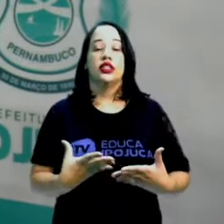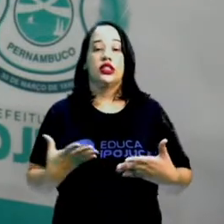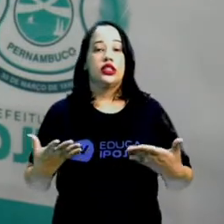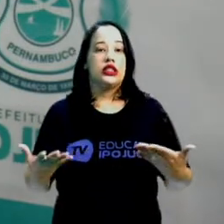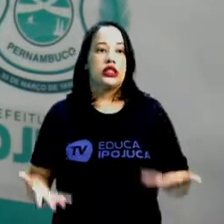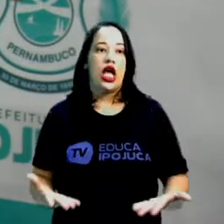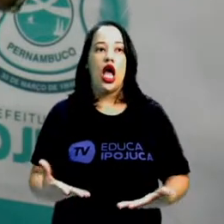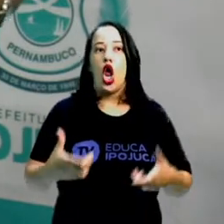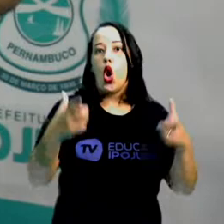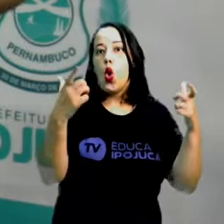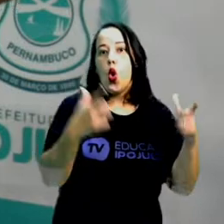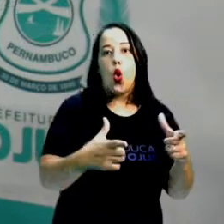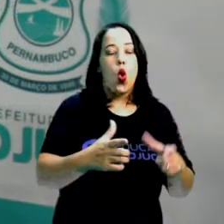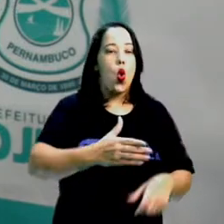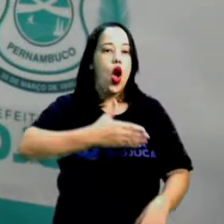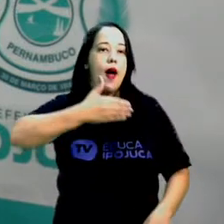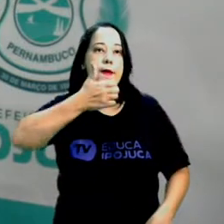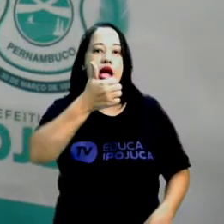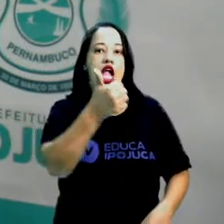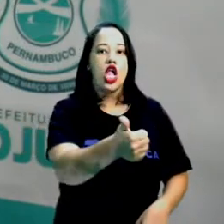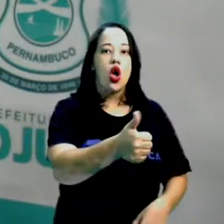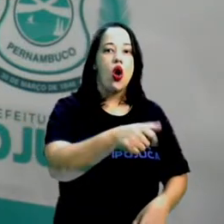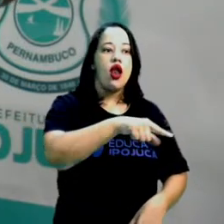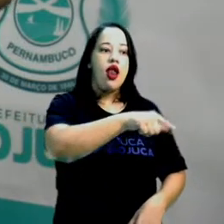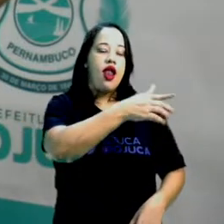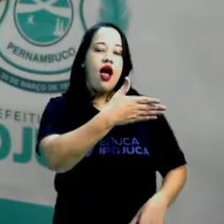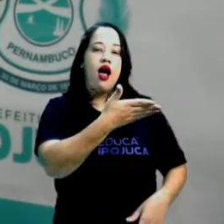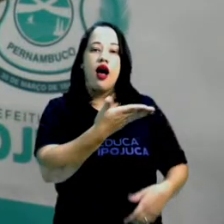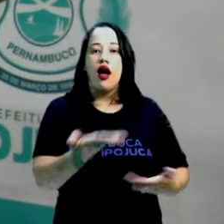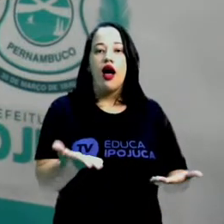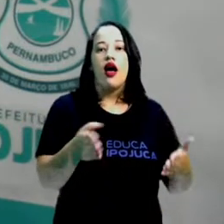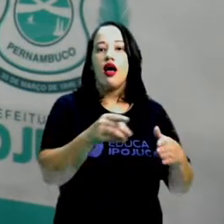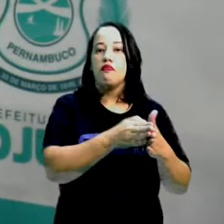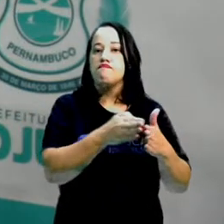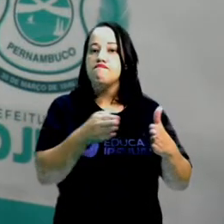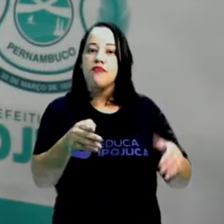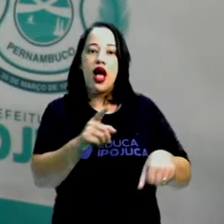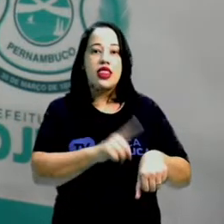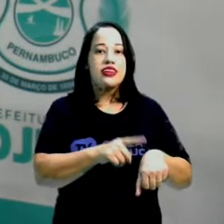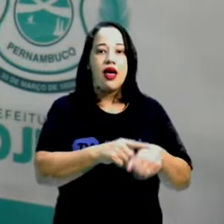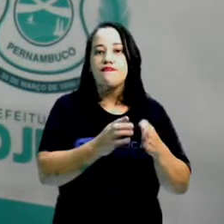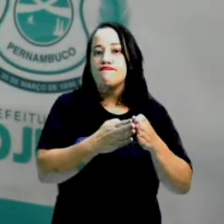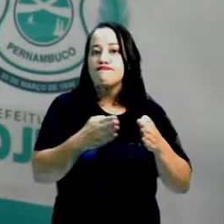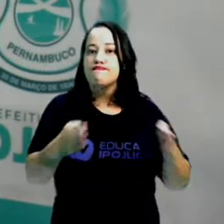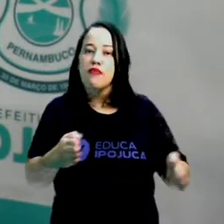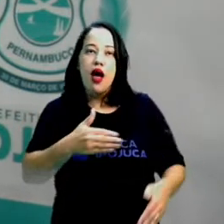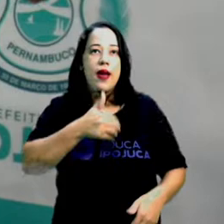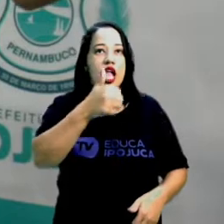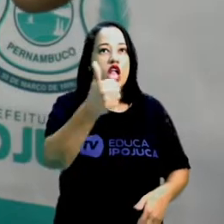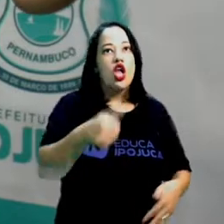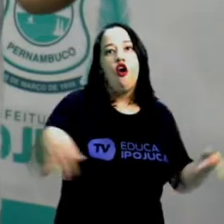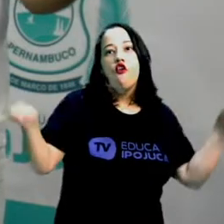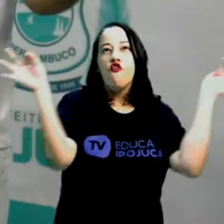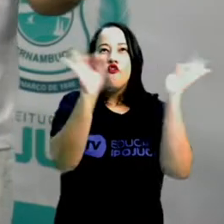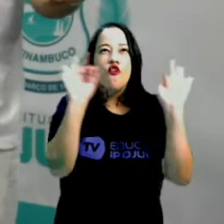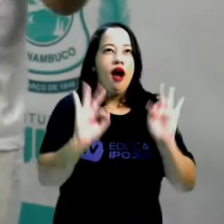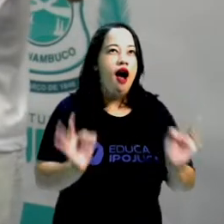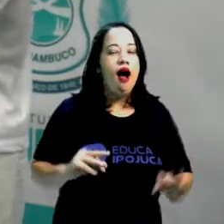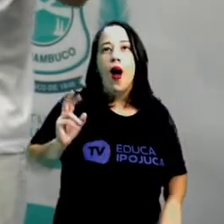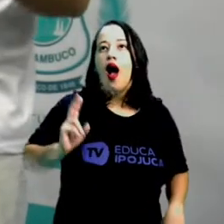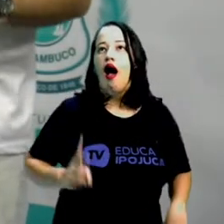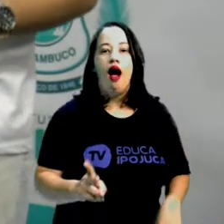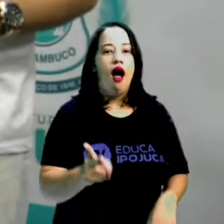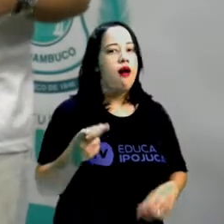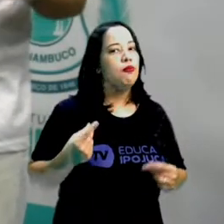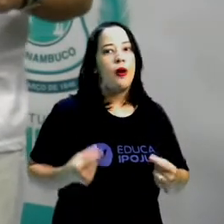era o melhor país do mundo e que hora melhor época do mundo então parece que a felicidade nunca iria acabar